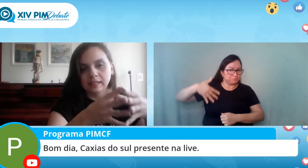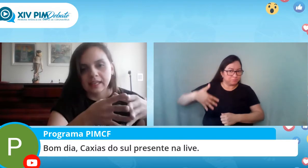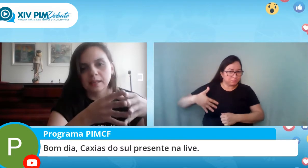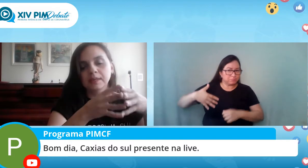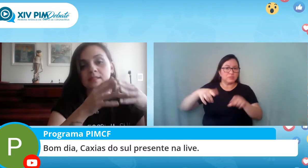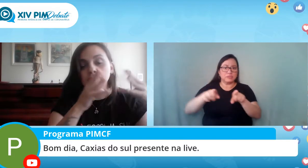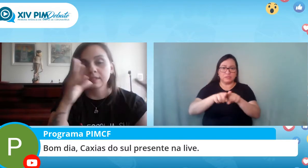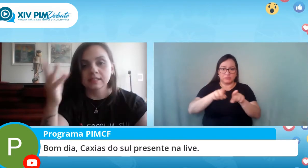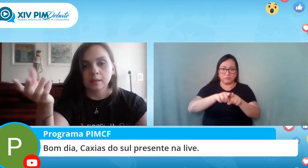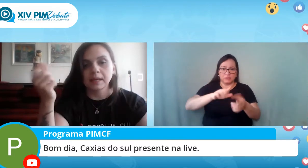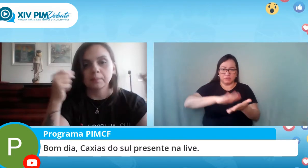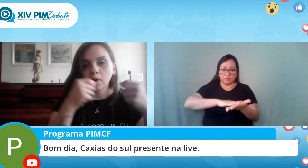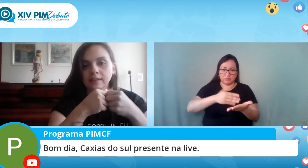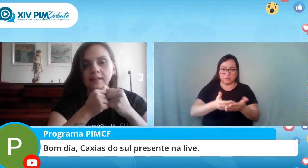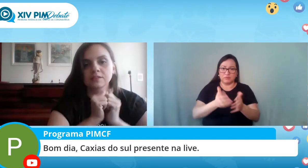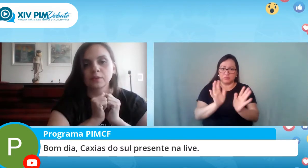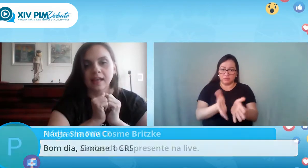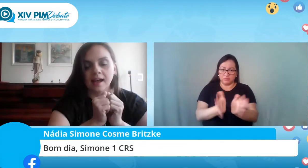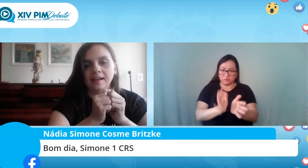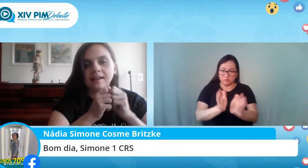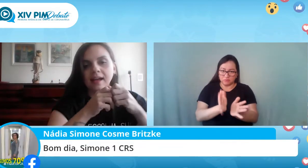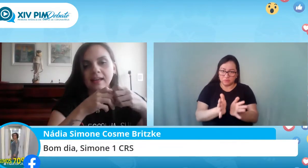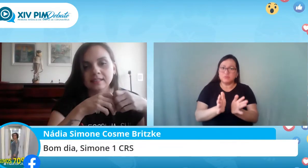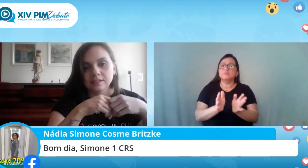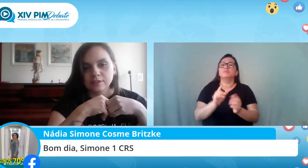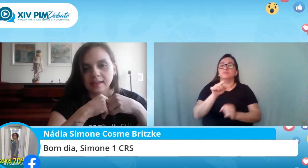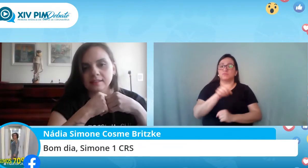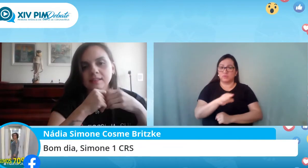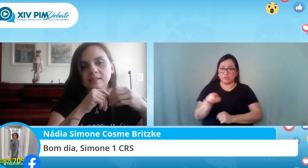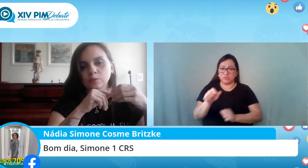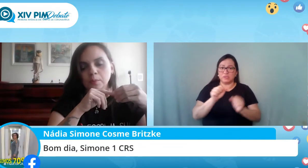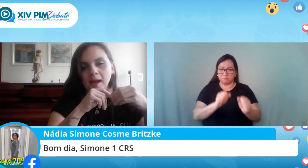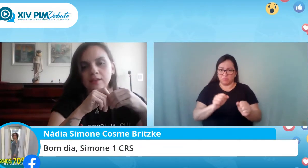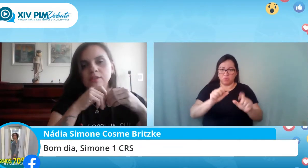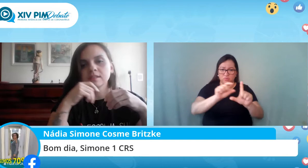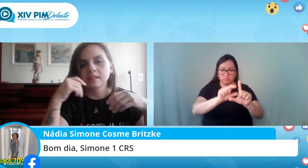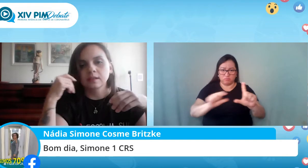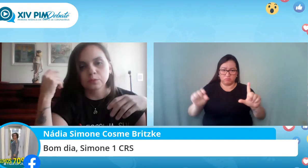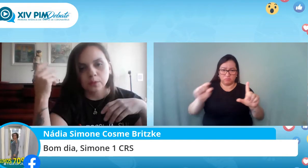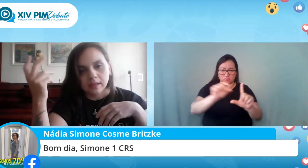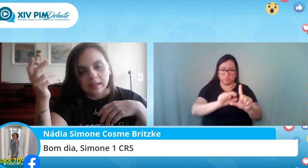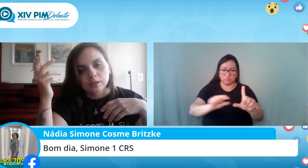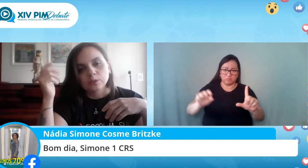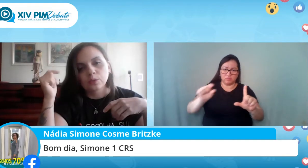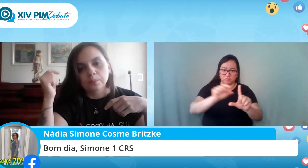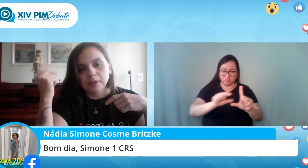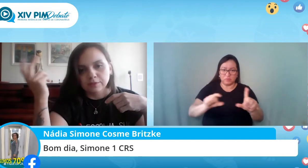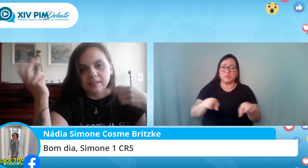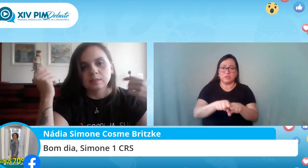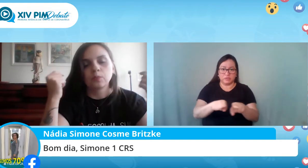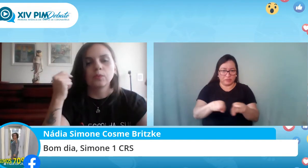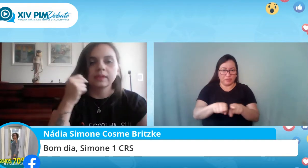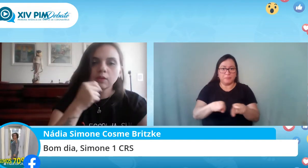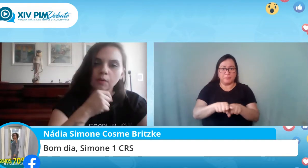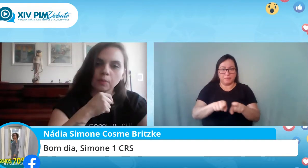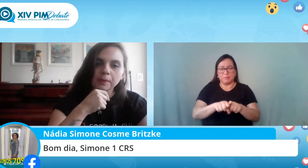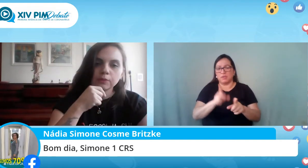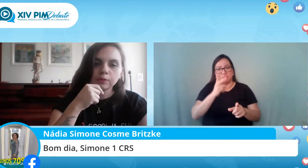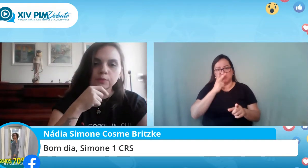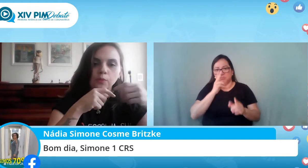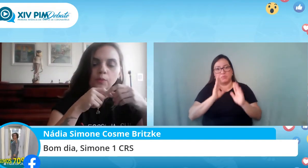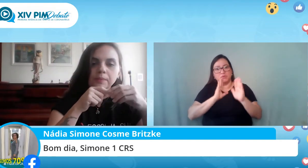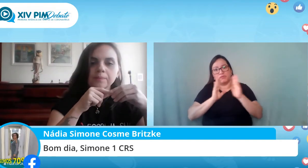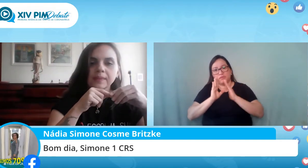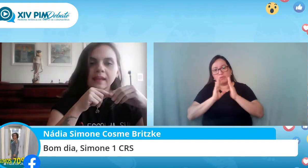tradução de Libras, e vocês também podem acionar as legendas automáticas, tanto pelo Facebook como